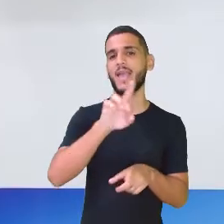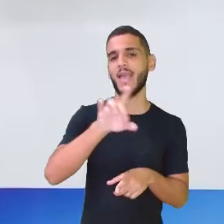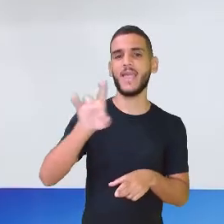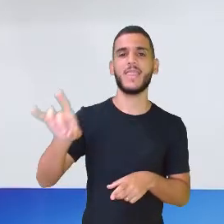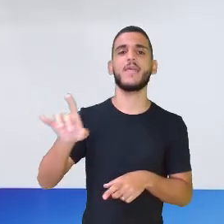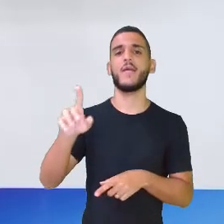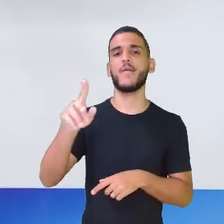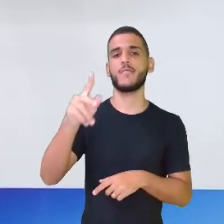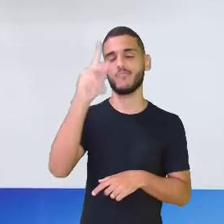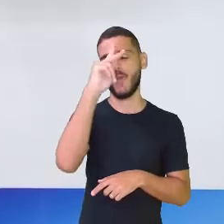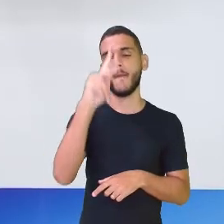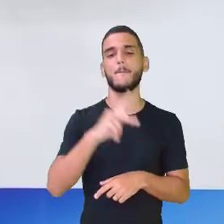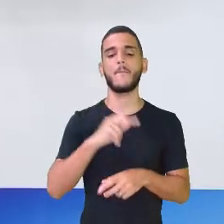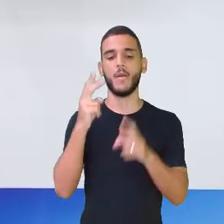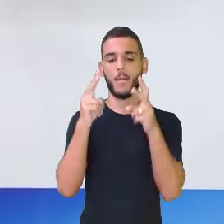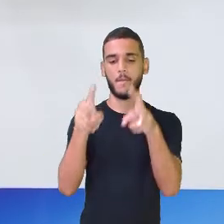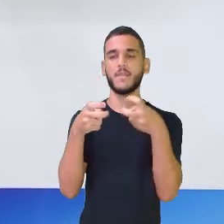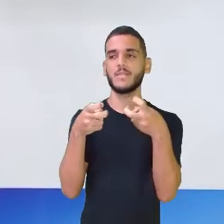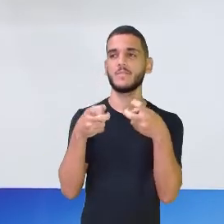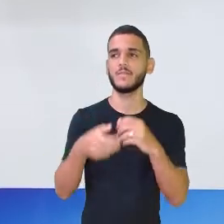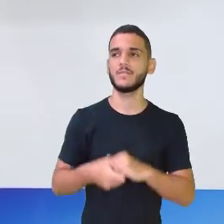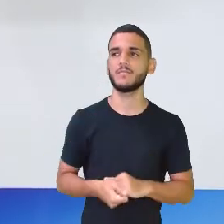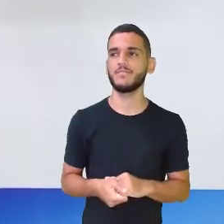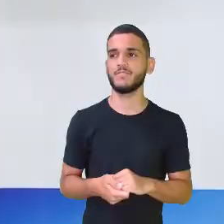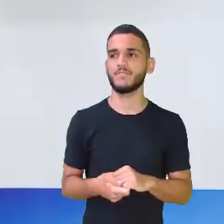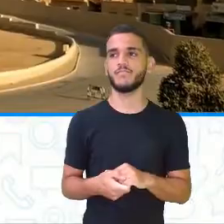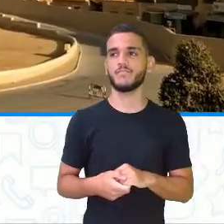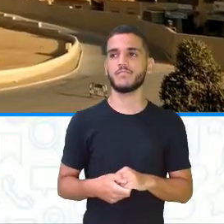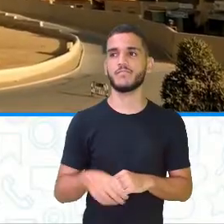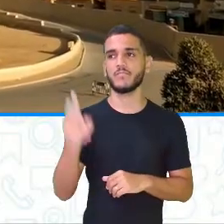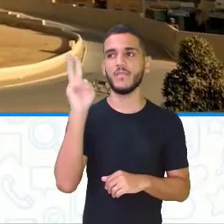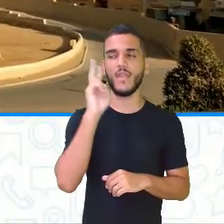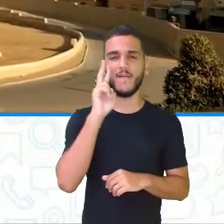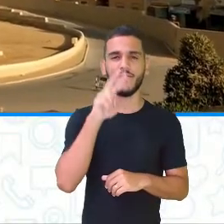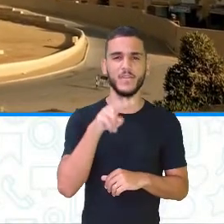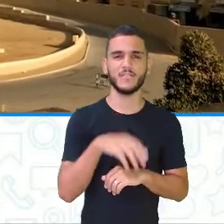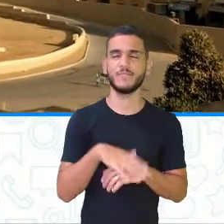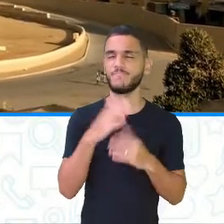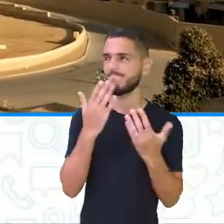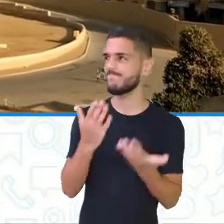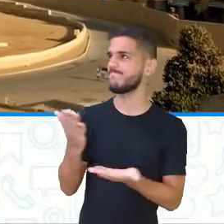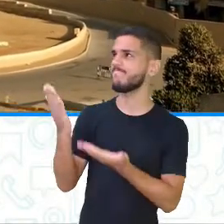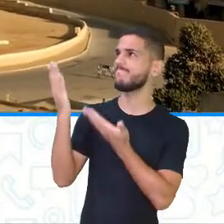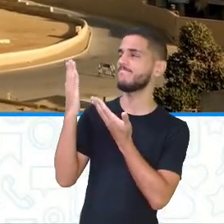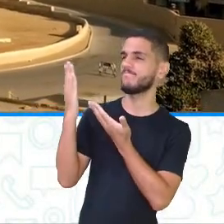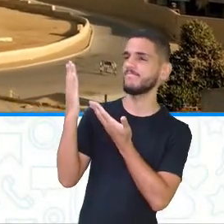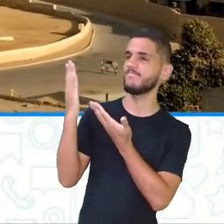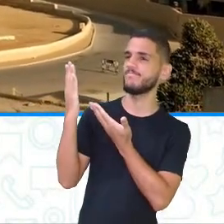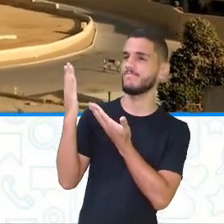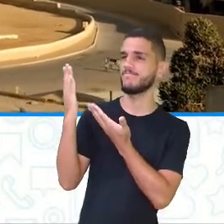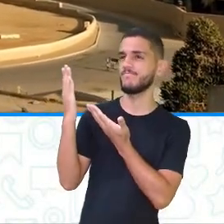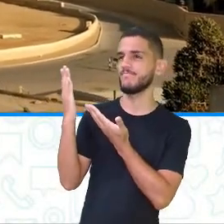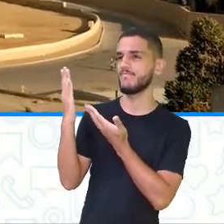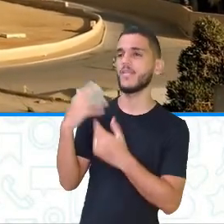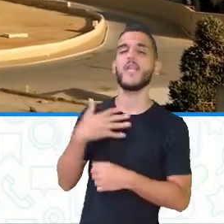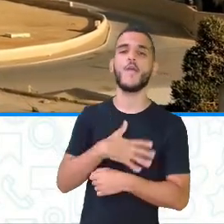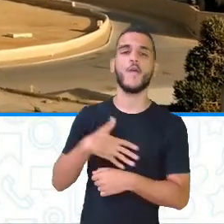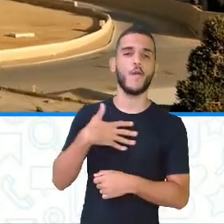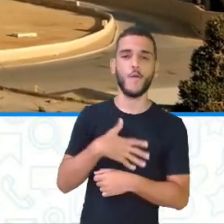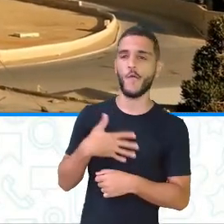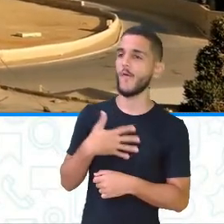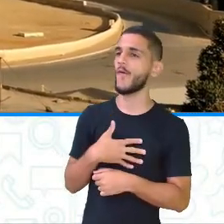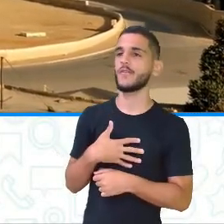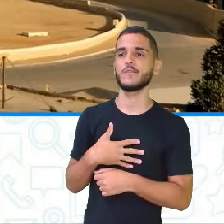outra. E olha só que imagem interessante que eu trago aqui para vocês. Vocês sabem que eu gosto de fazer essas viagens no mundo,